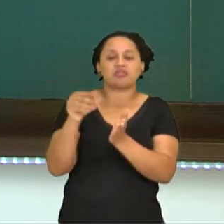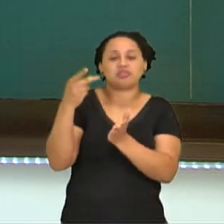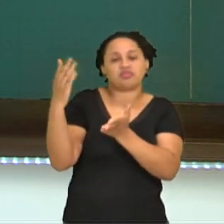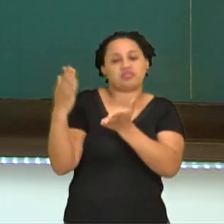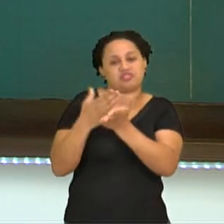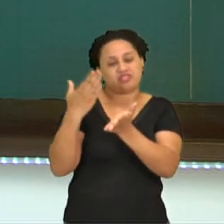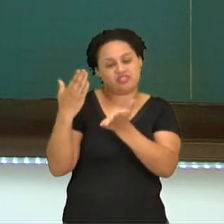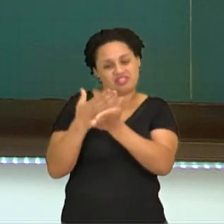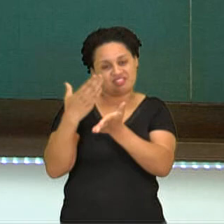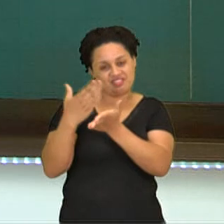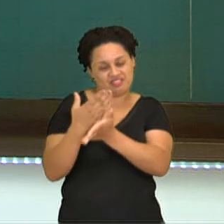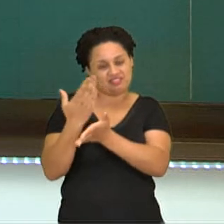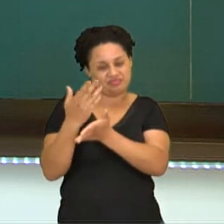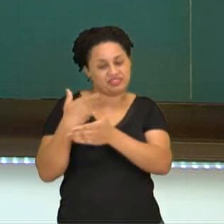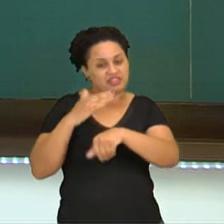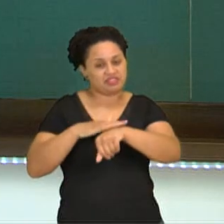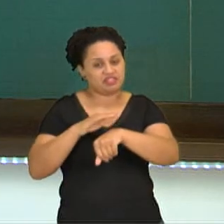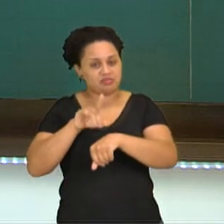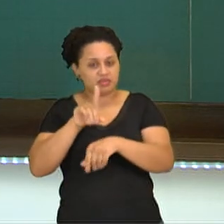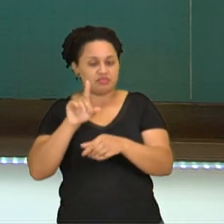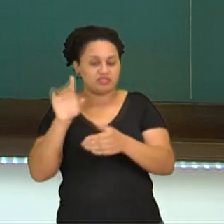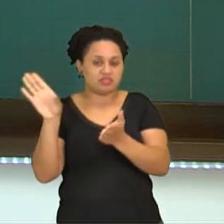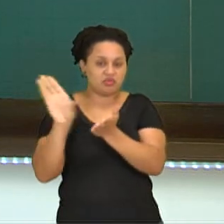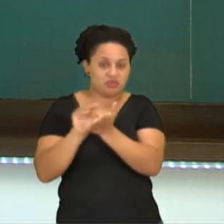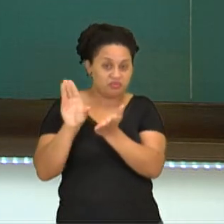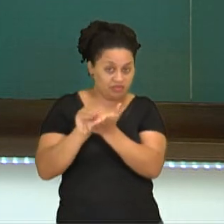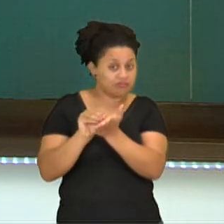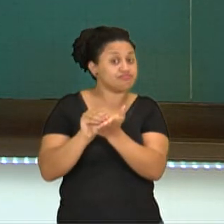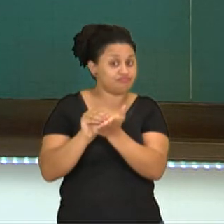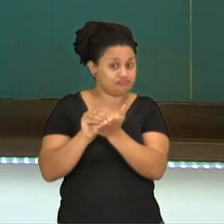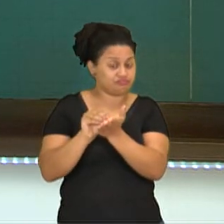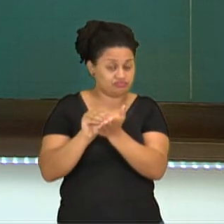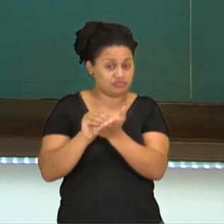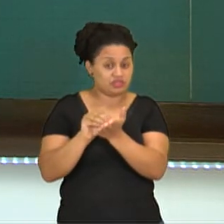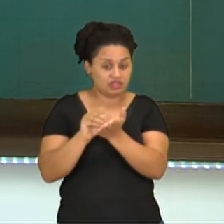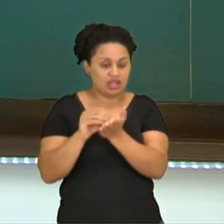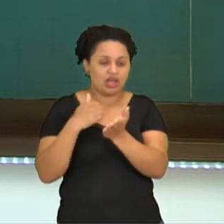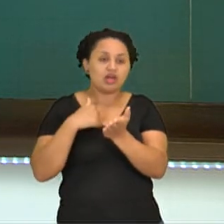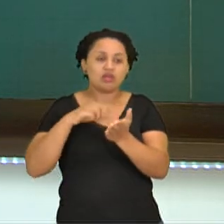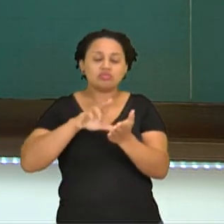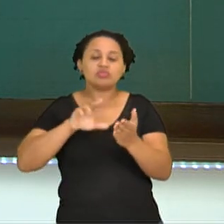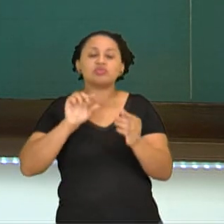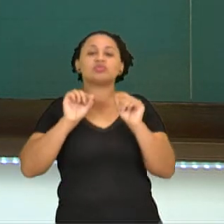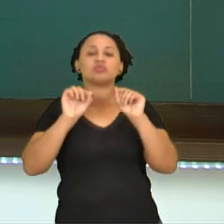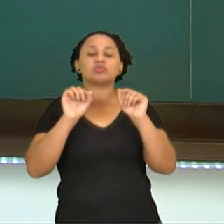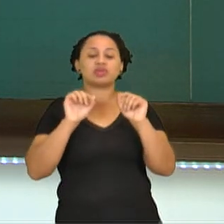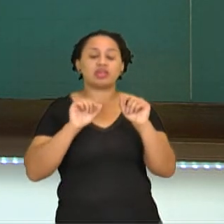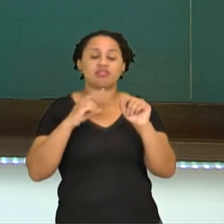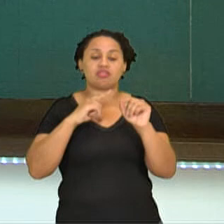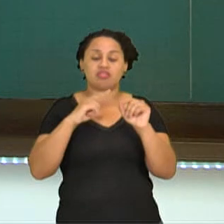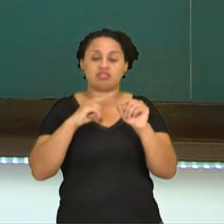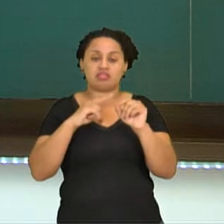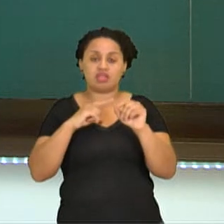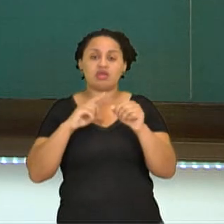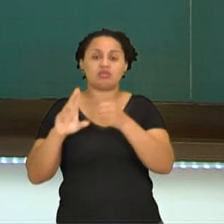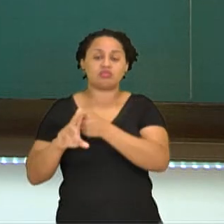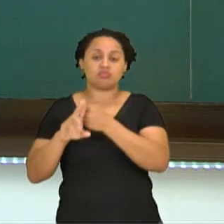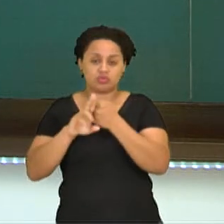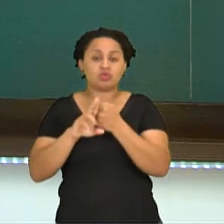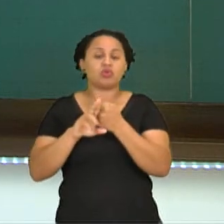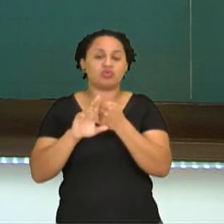tabela aí no seu caderno. Olha só, a teacher utilizou com vocês os pronomes